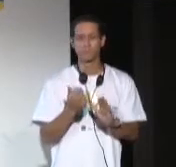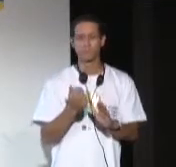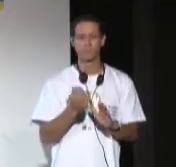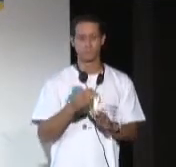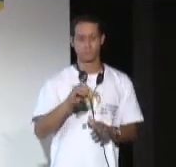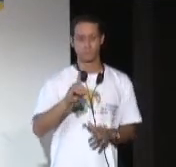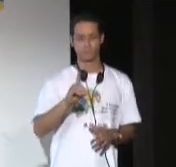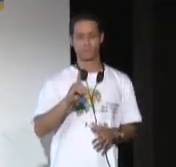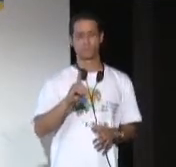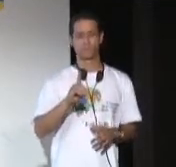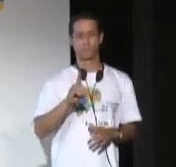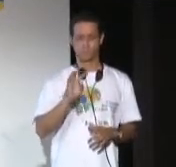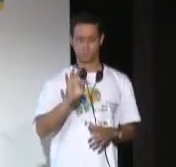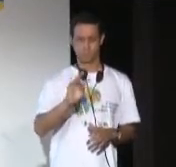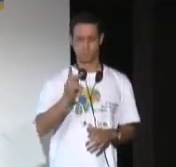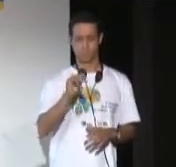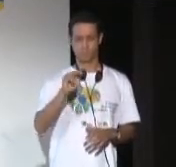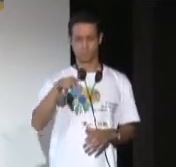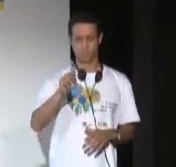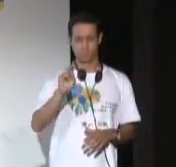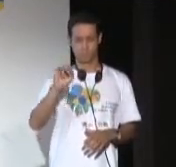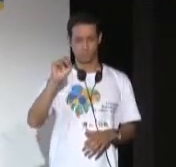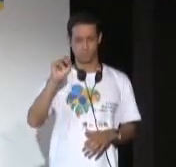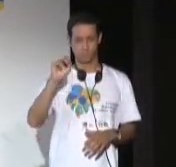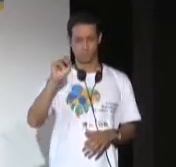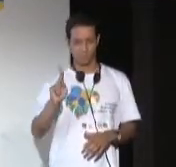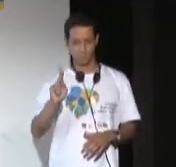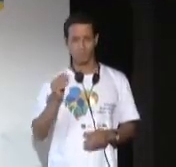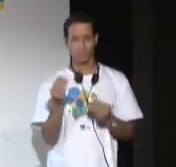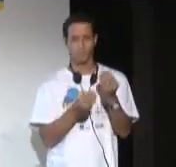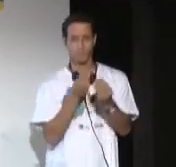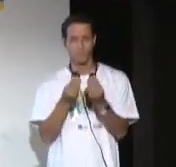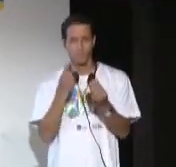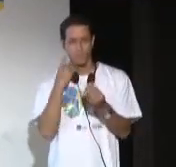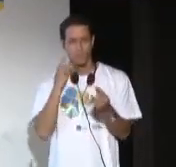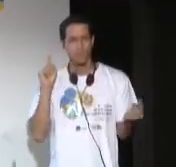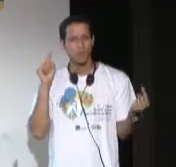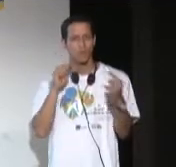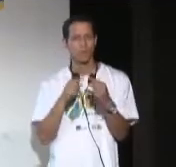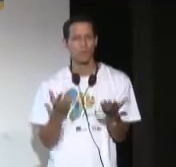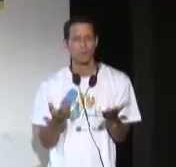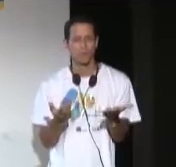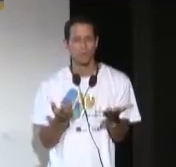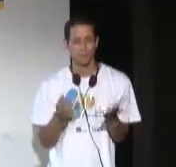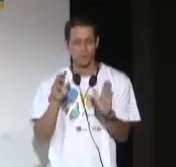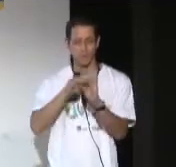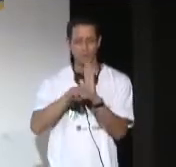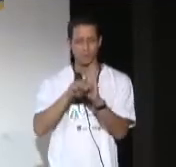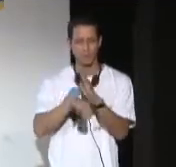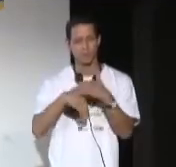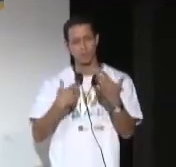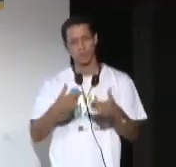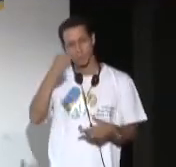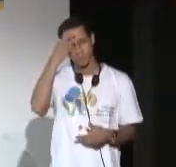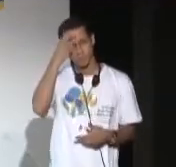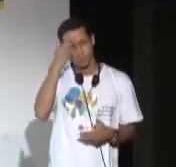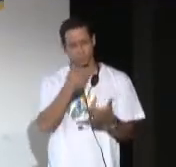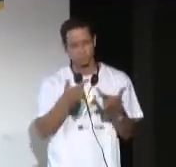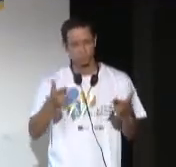na educação e no ensino da Finlândia, como uma metodologia, não é, ou mentalidade para